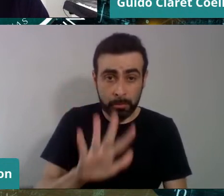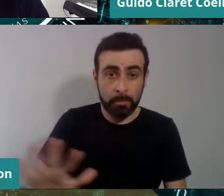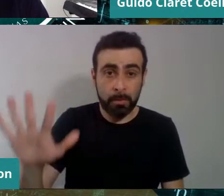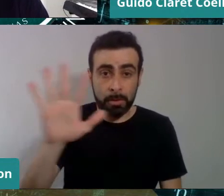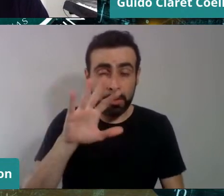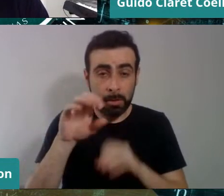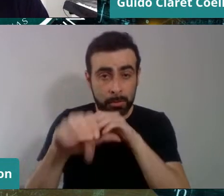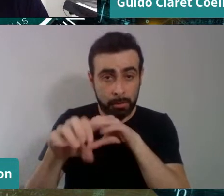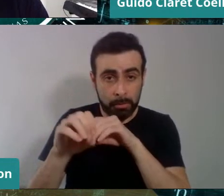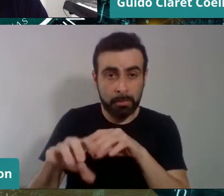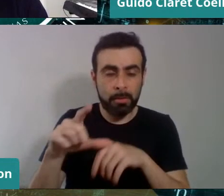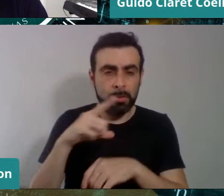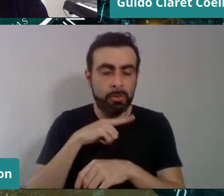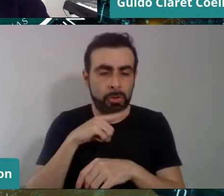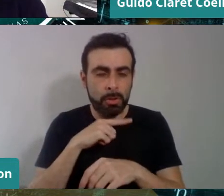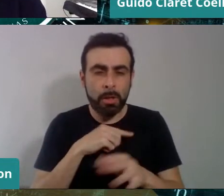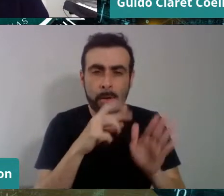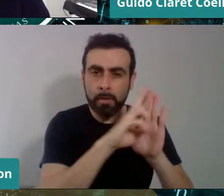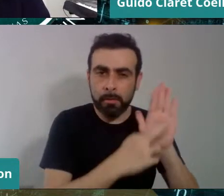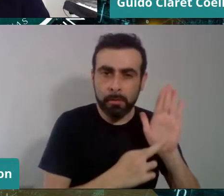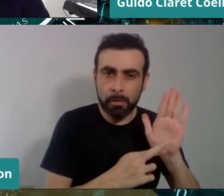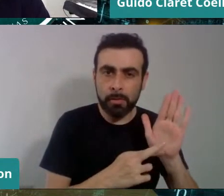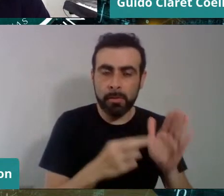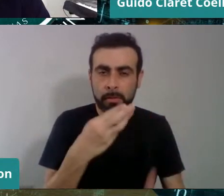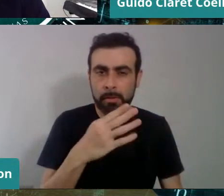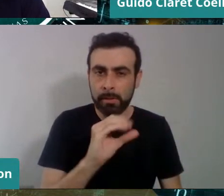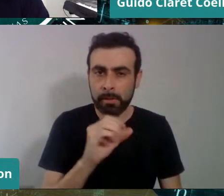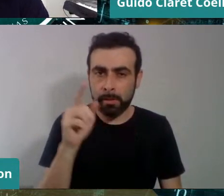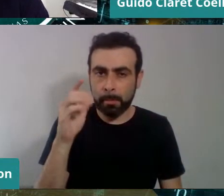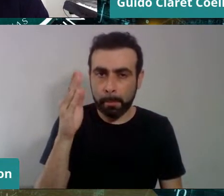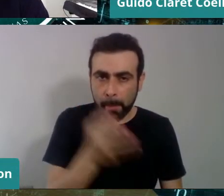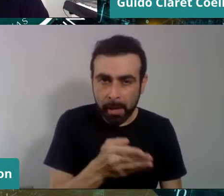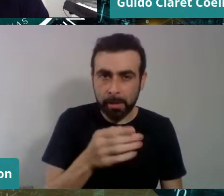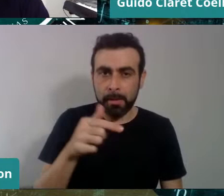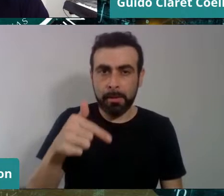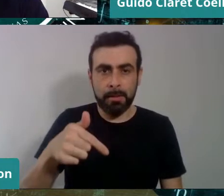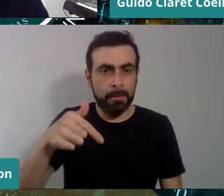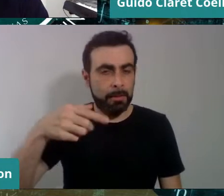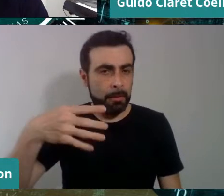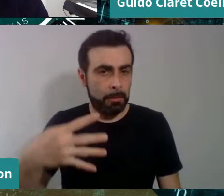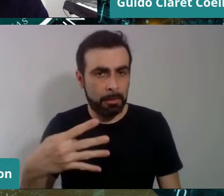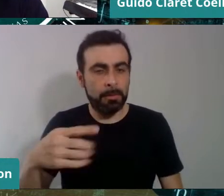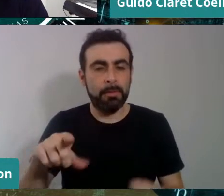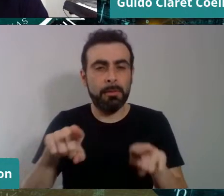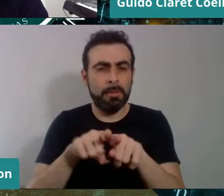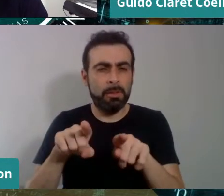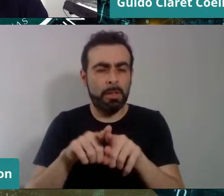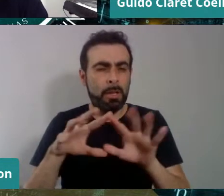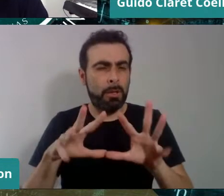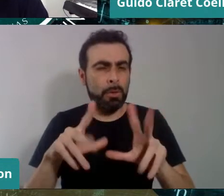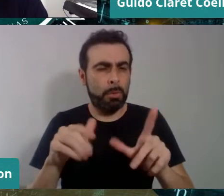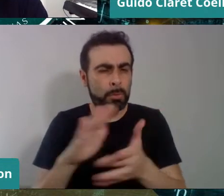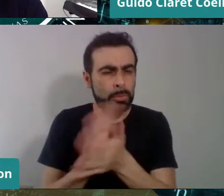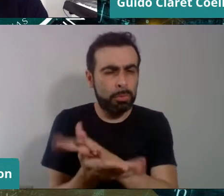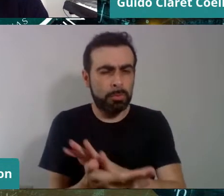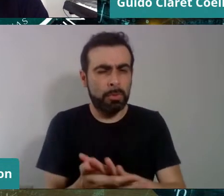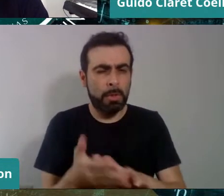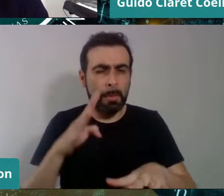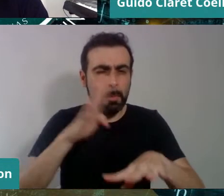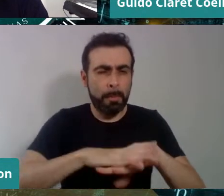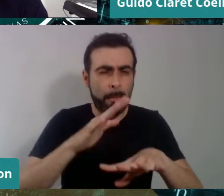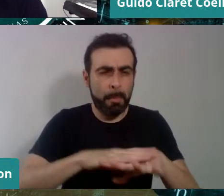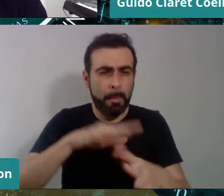extinguia, através da Resolução 30/74, extinguia os cursos de licenciatura plena de